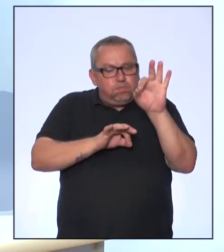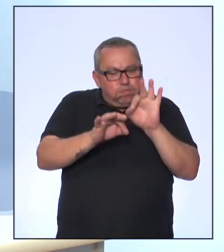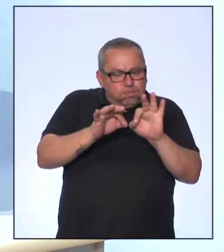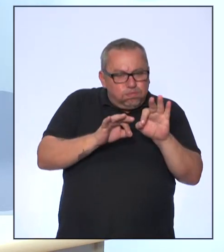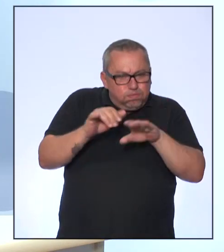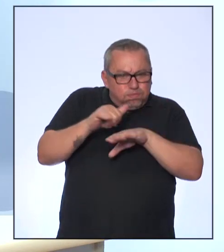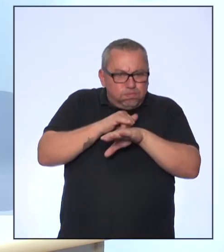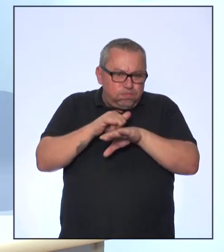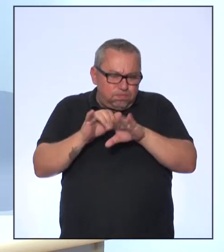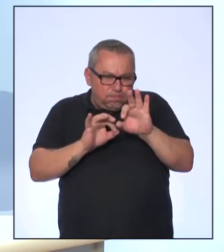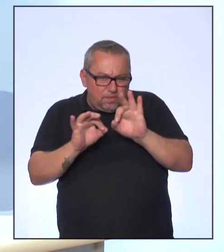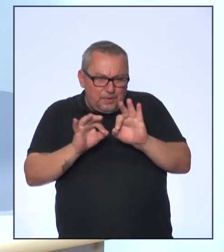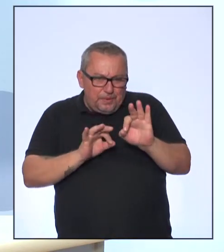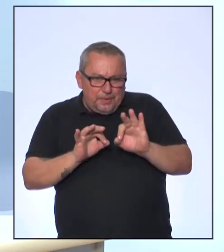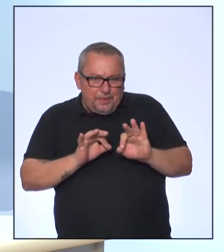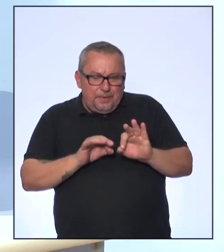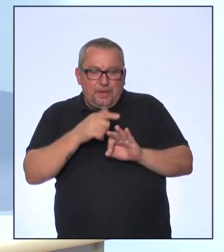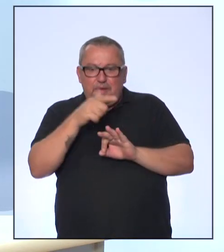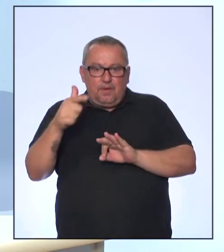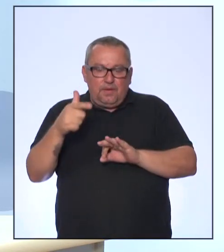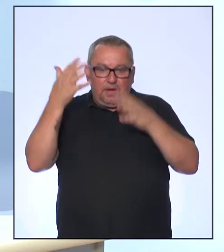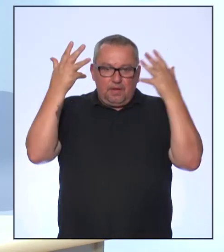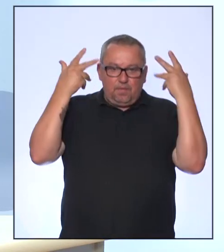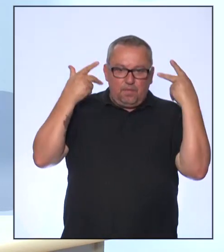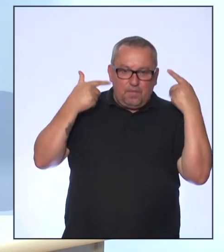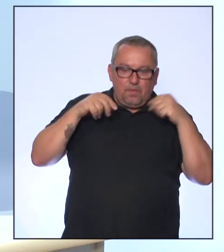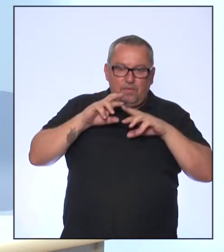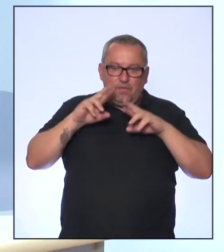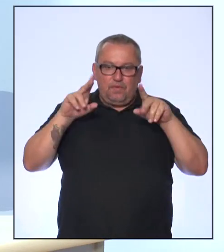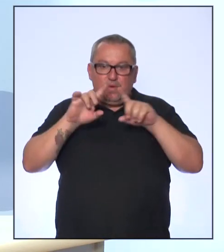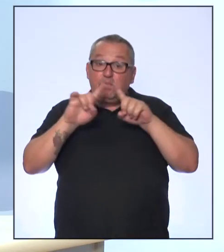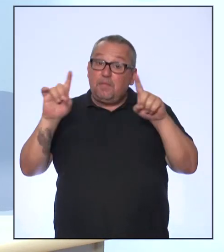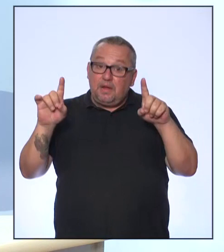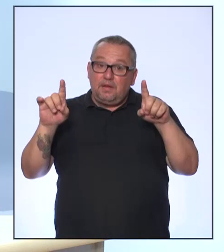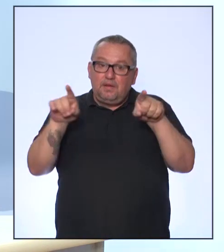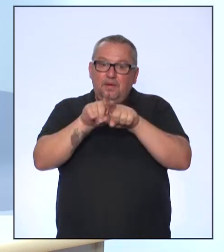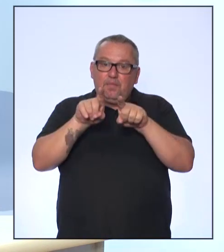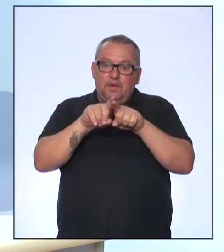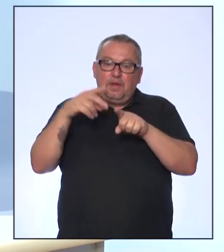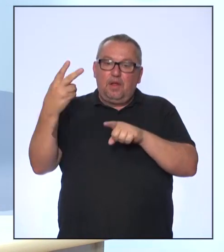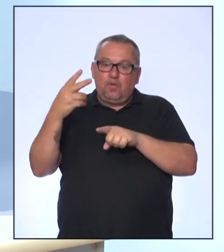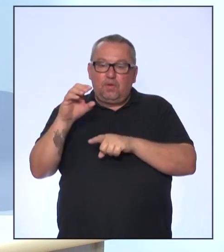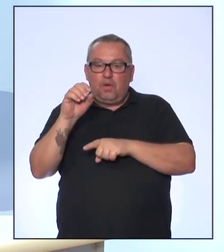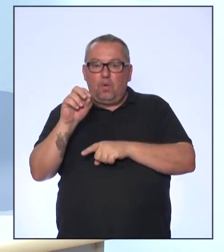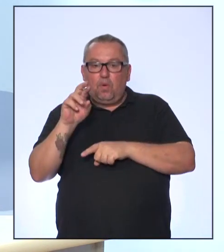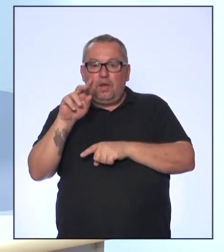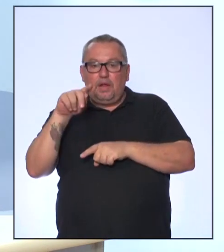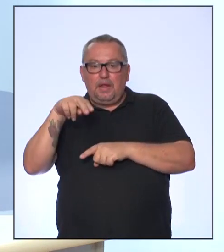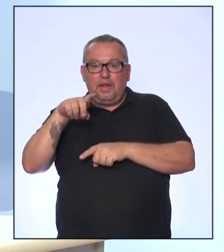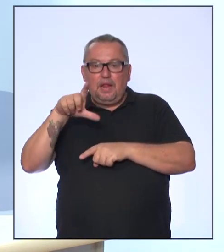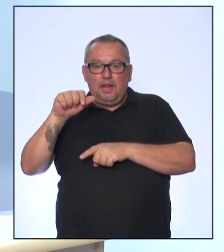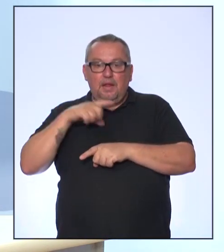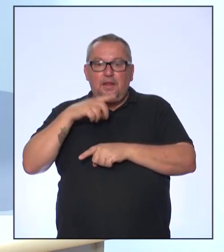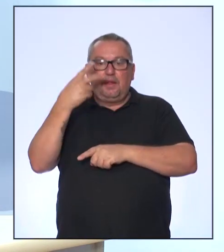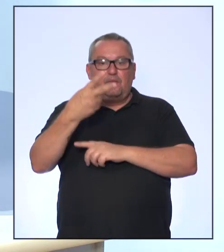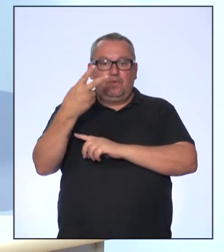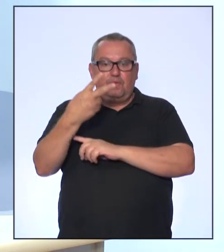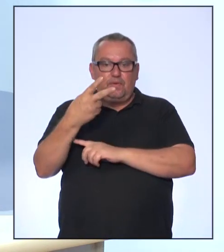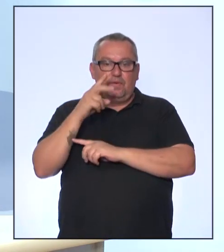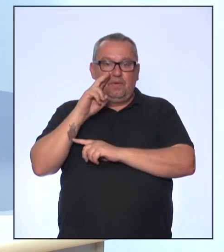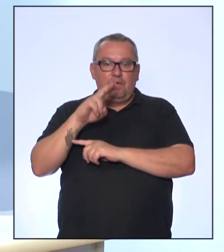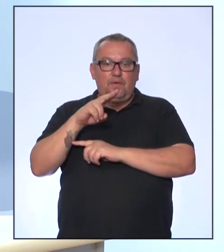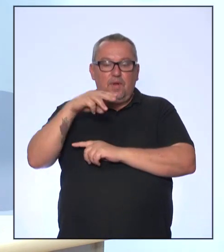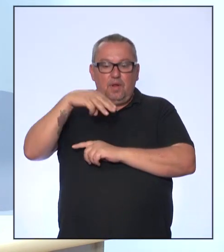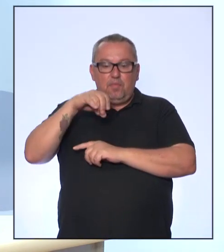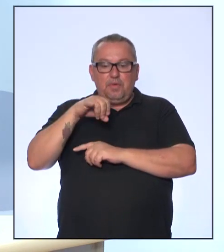célula vegetal tem algumas estruturas que não tem na célula animal, mas, em compensação, as outras organelas têm nas duas, tá? Então, você vai ter